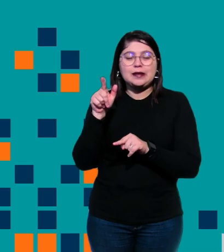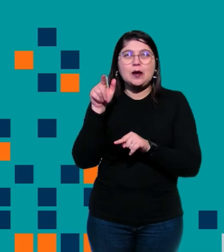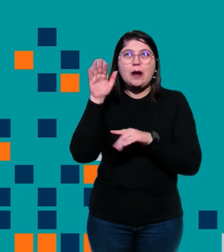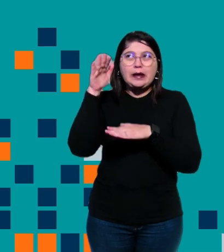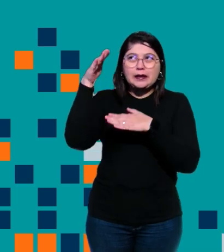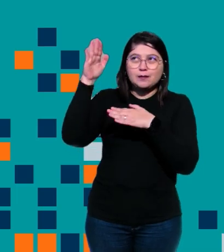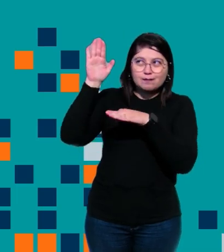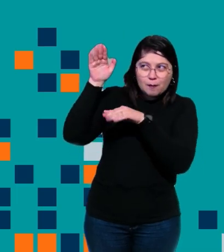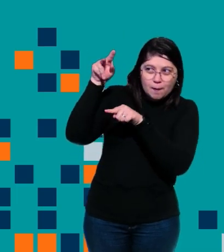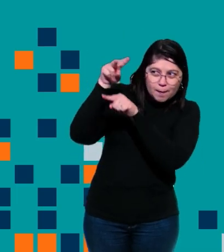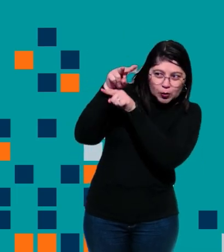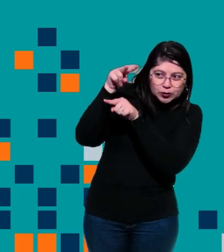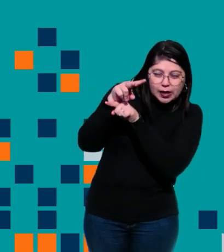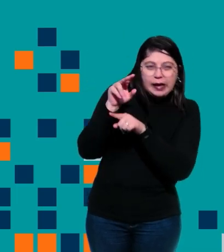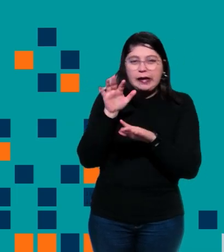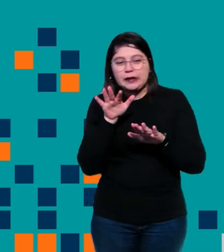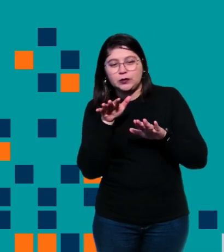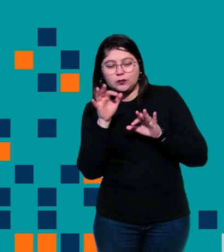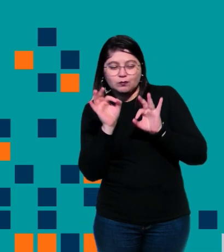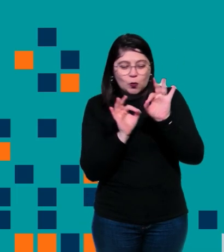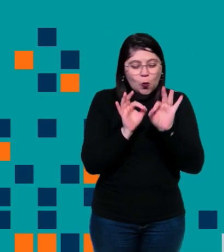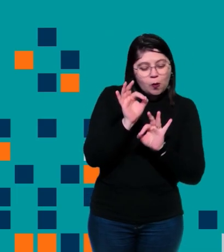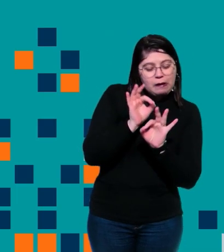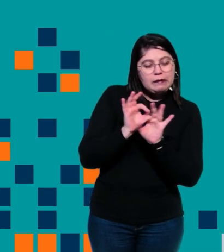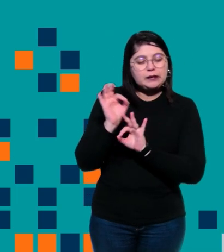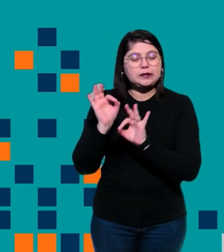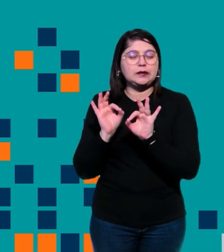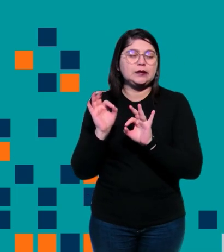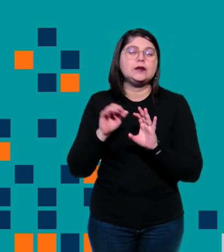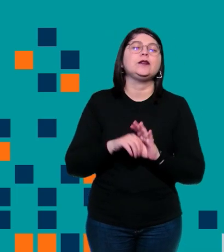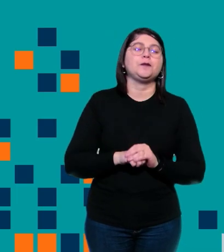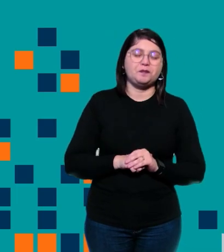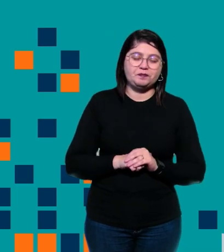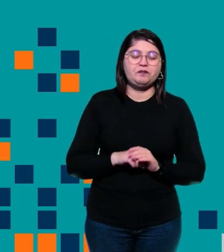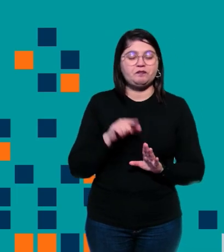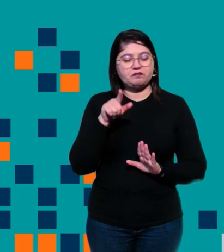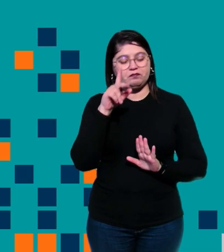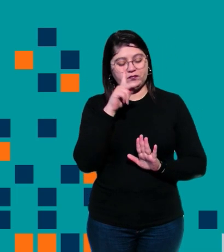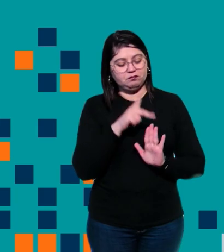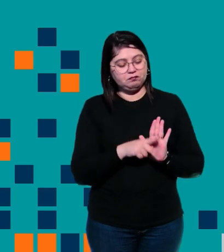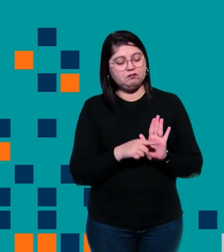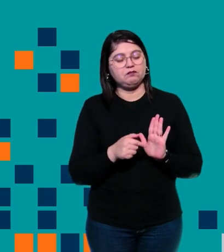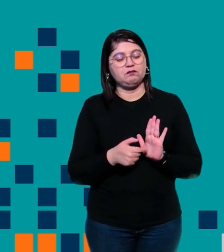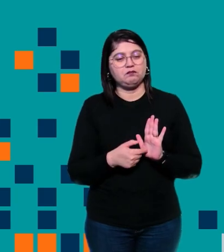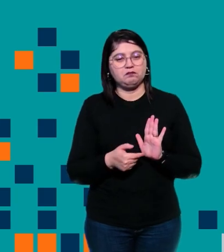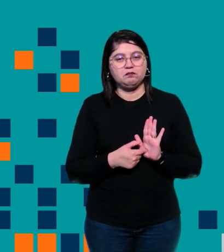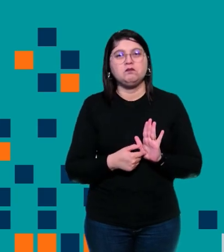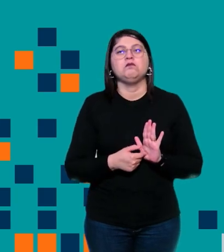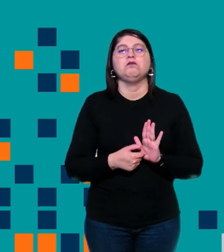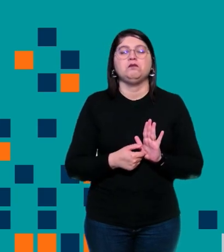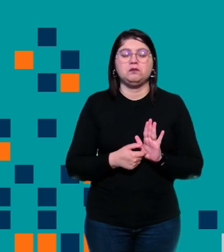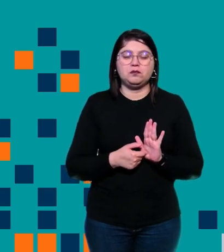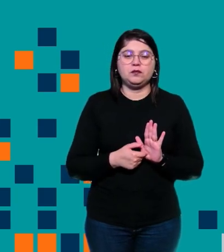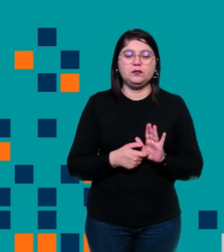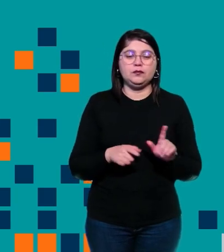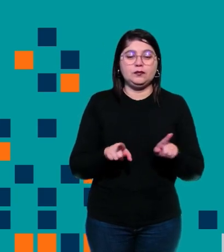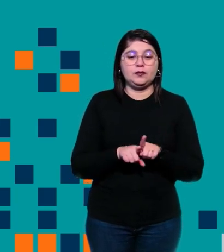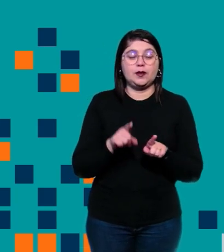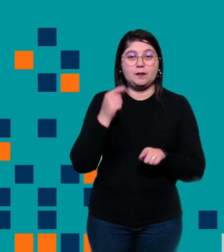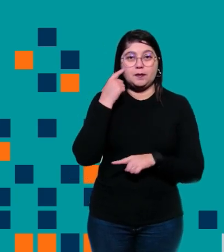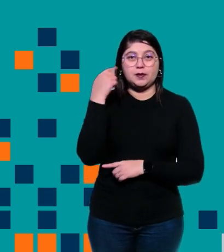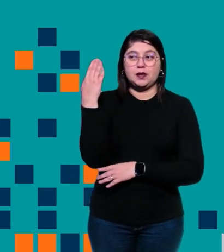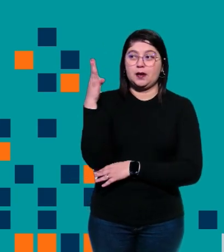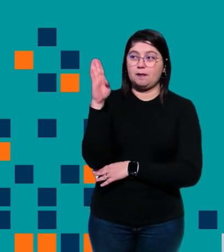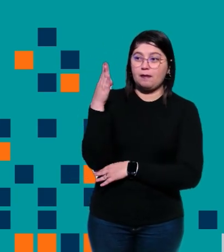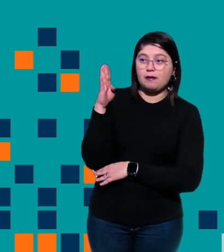protege muito. Então, um projeto... E a madeira laminada aqui, né,